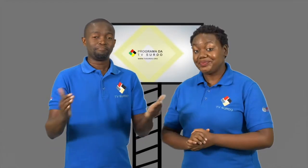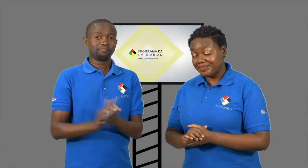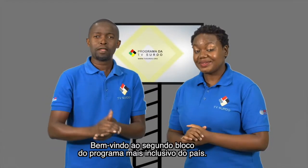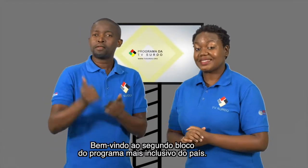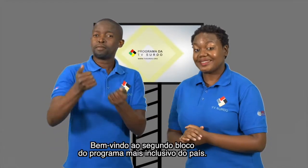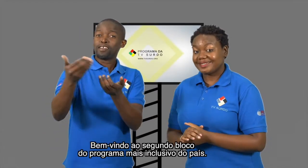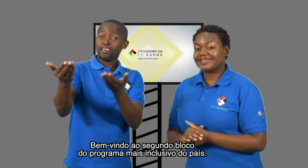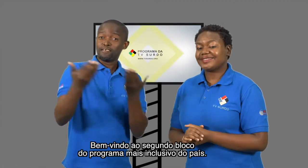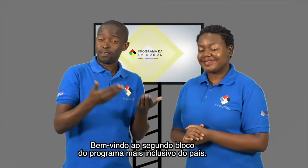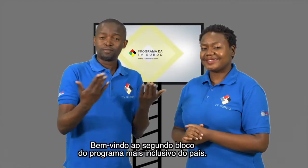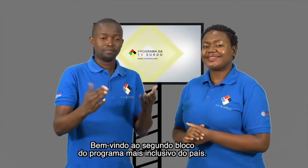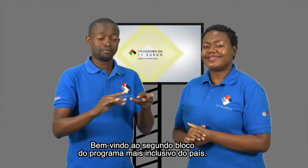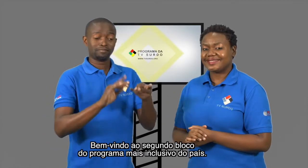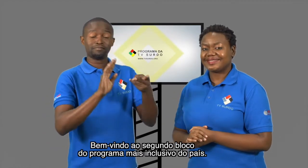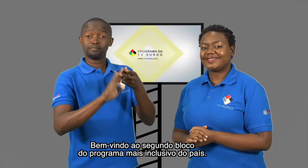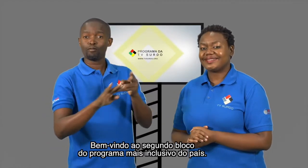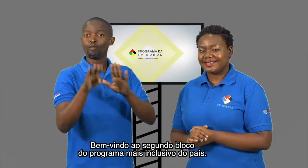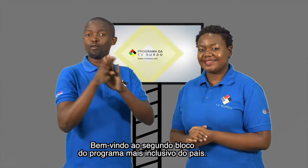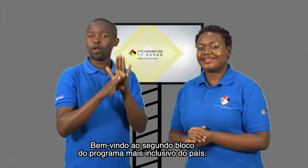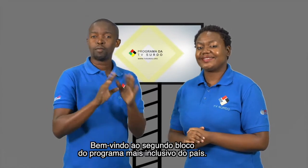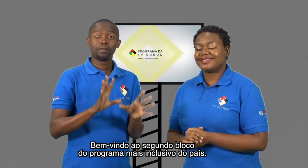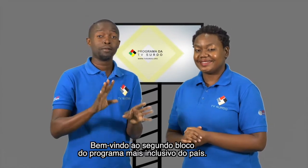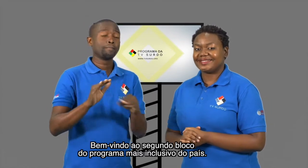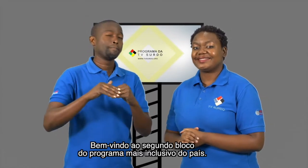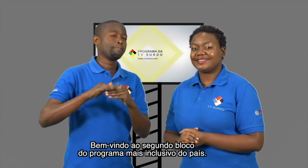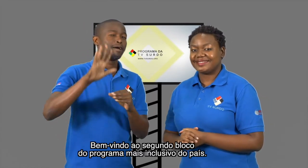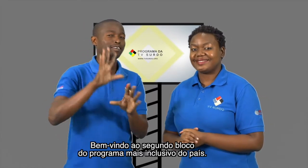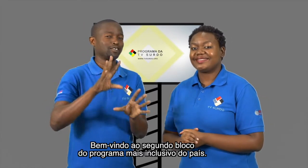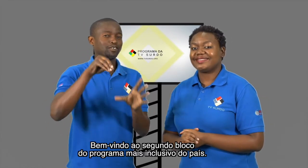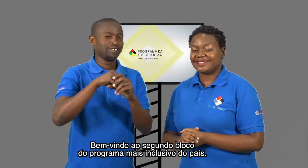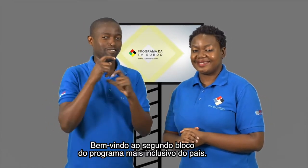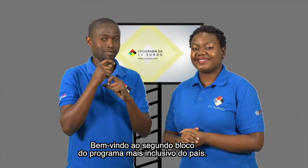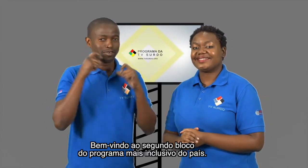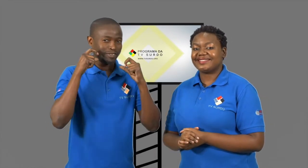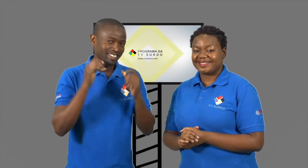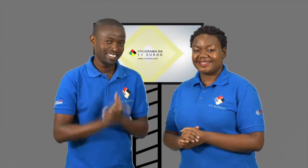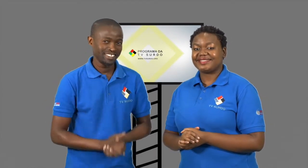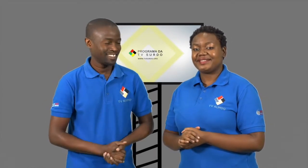Bem-vindo ao segundo bloco do programa mais inclusivo do país.